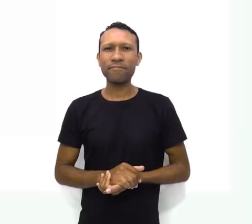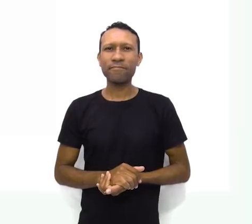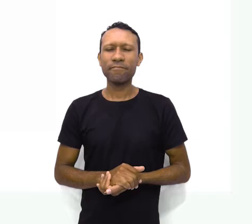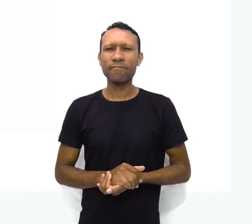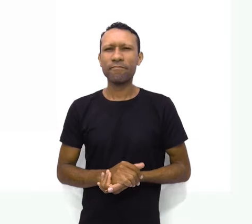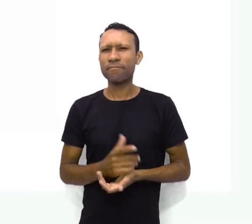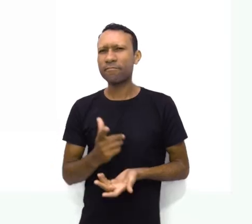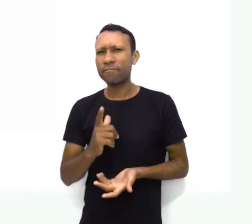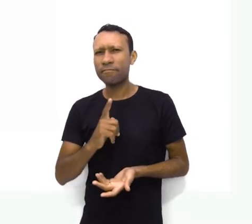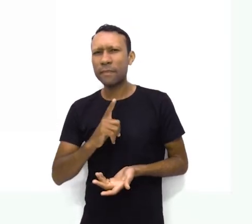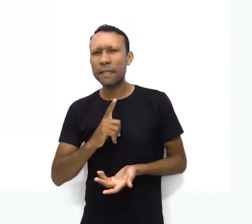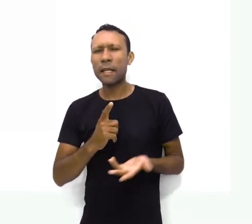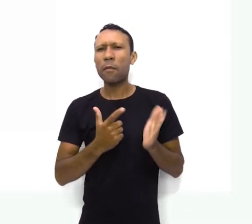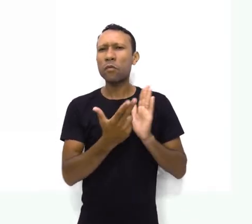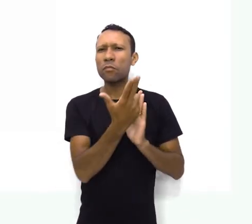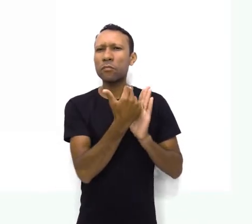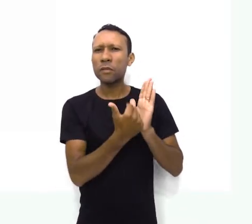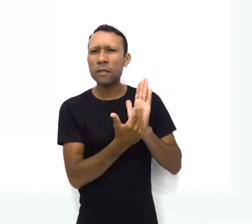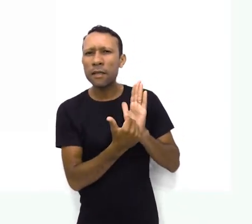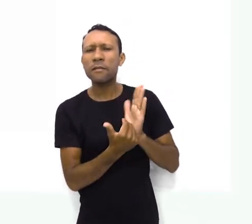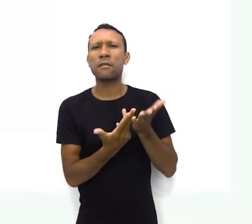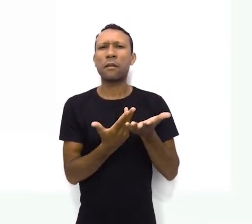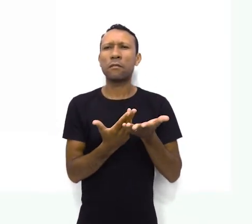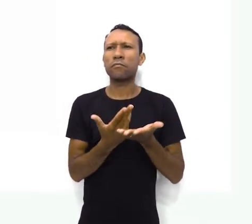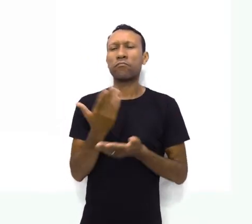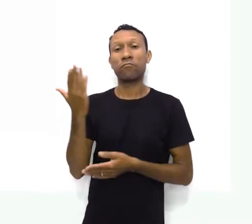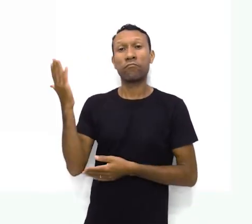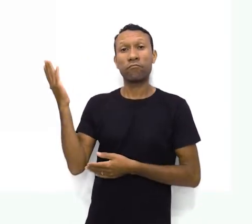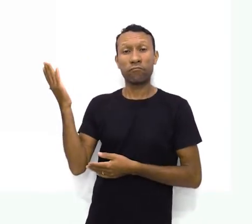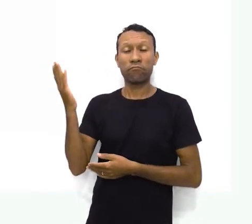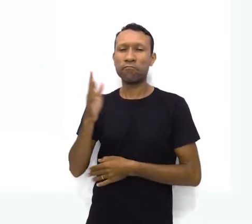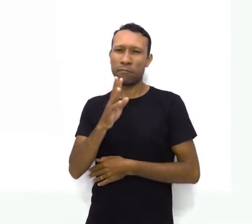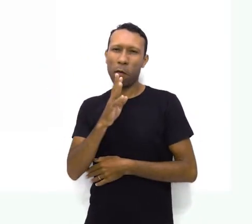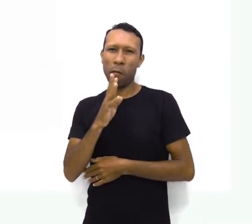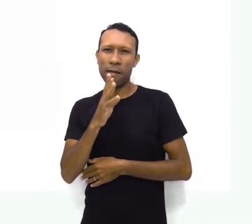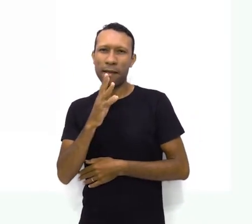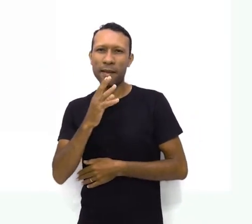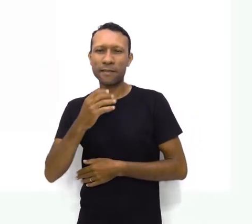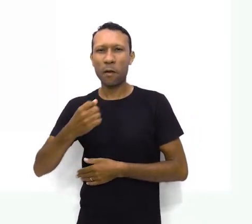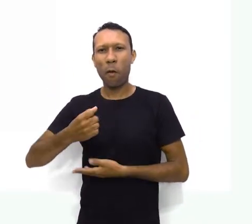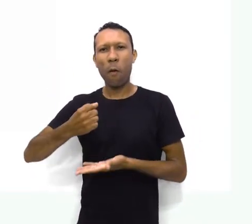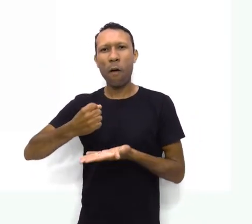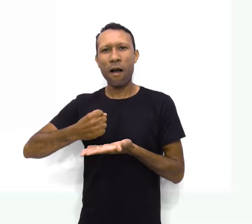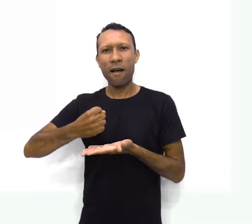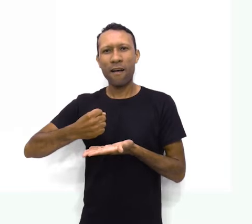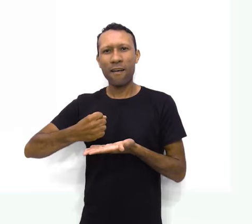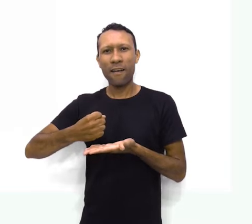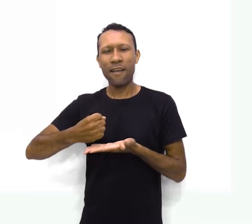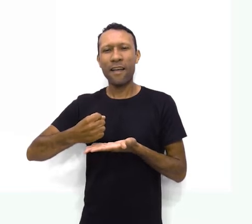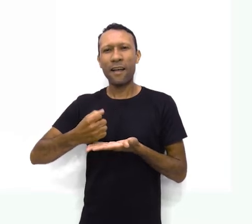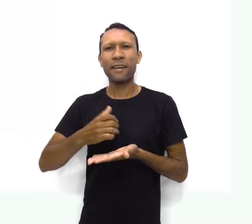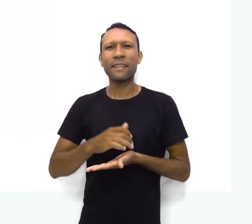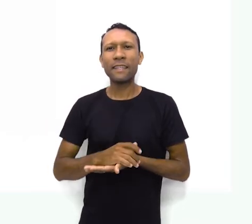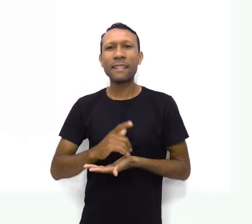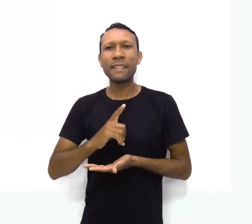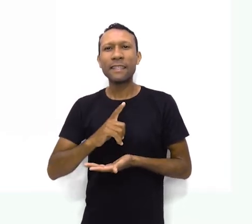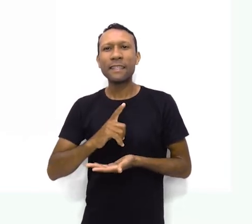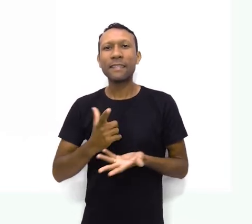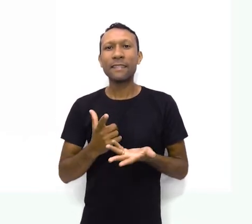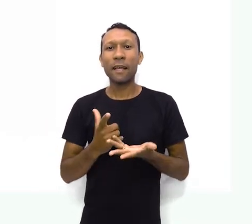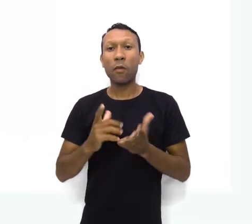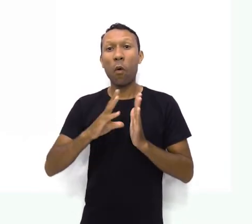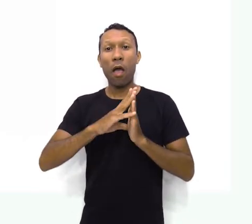Temos uma figura de um objeto bastante conhecido de vocês, na forma original, com a transformação obtida